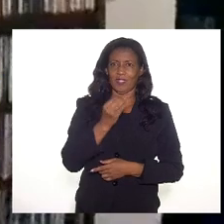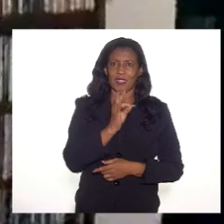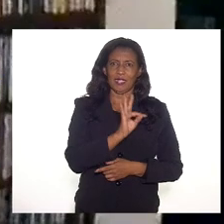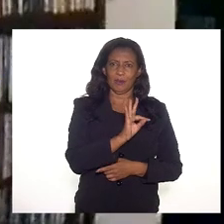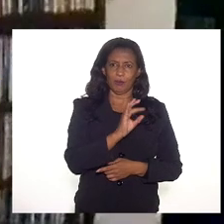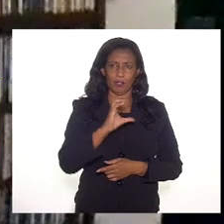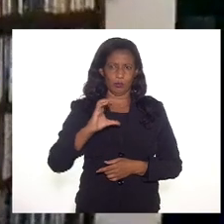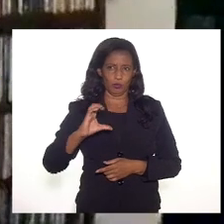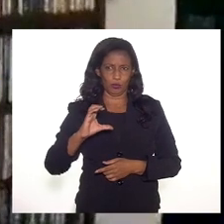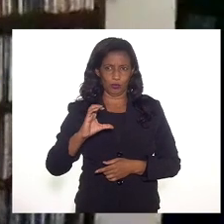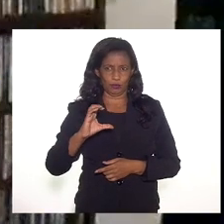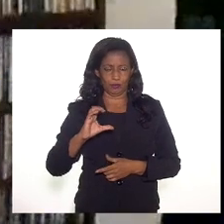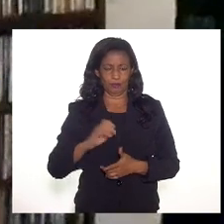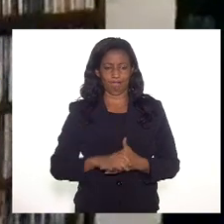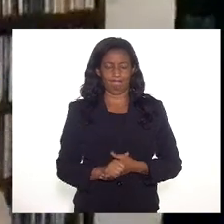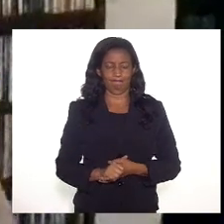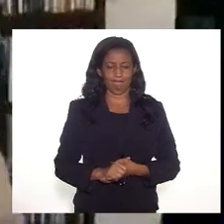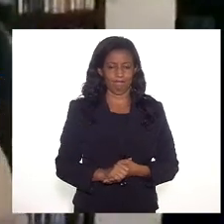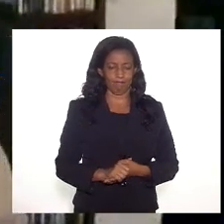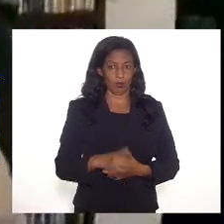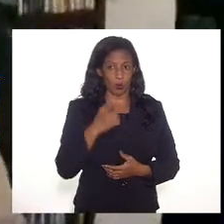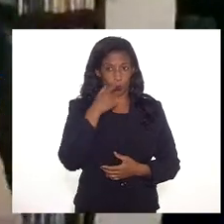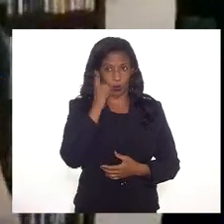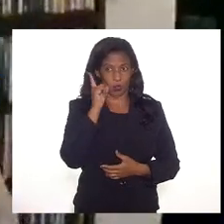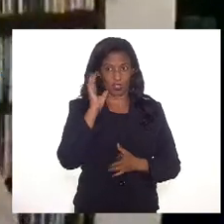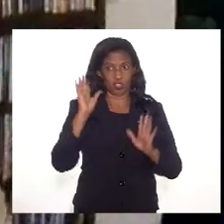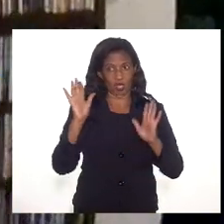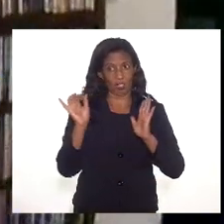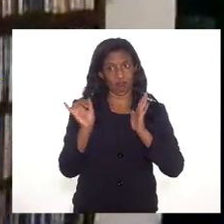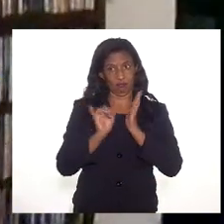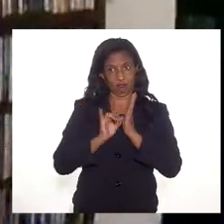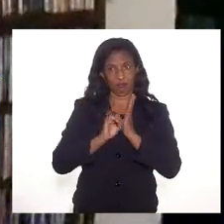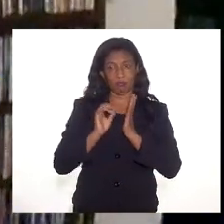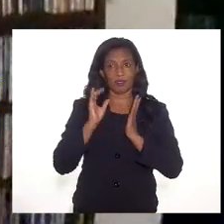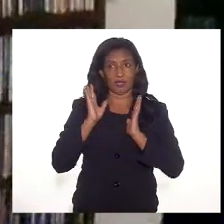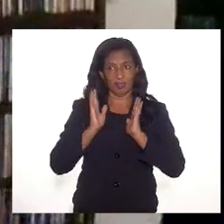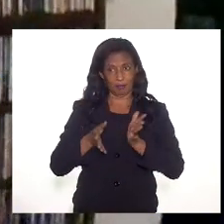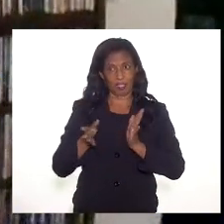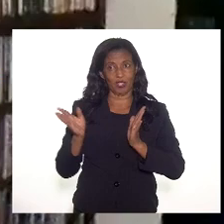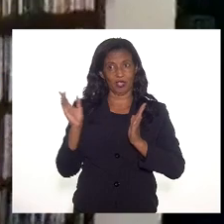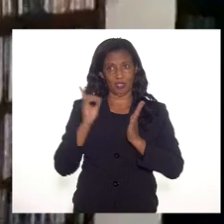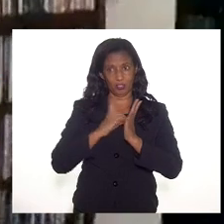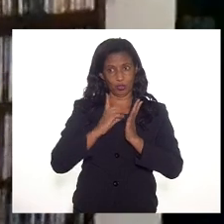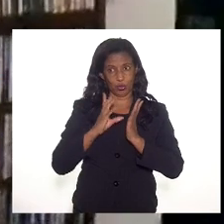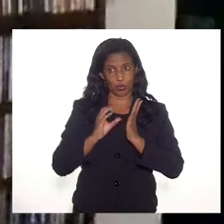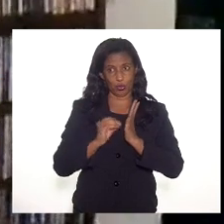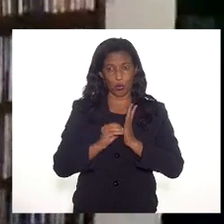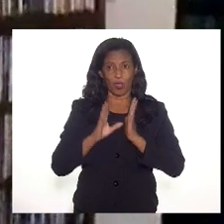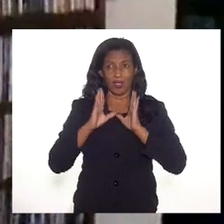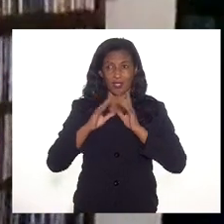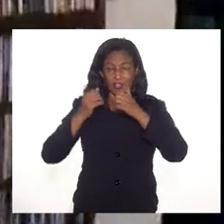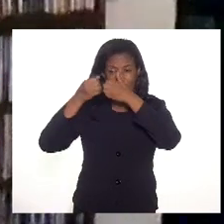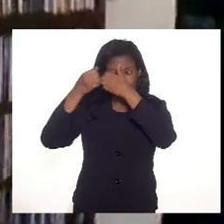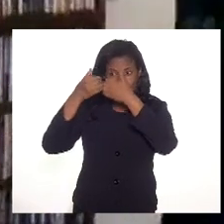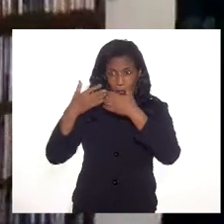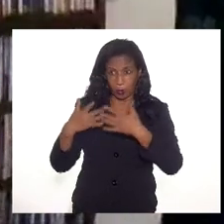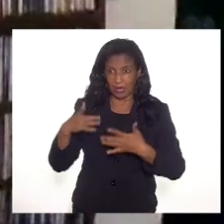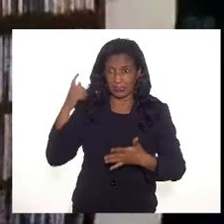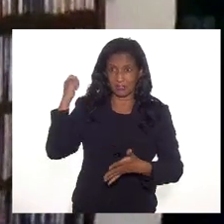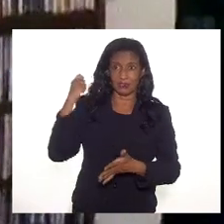de contas da união publicada ontem que foi determinante